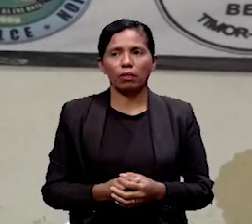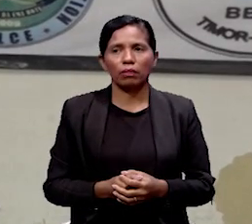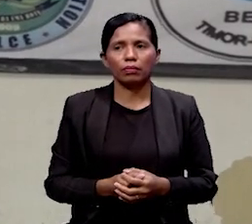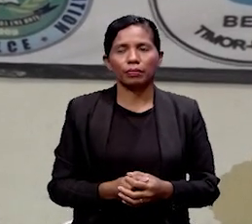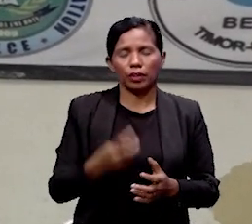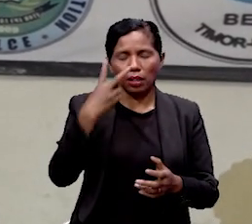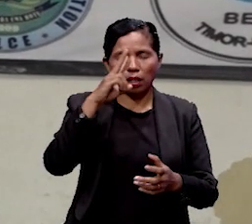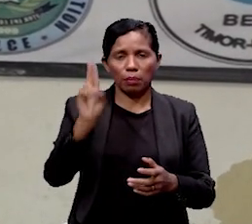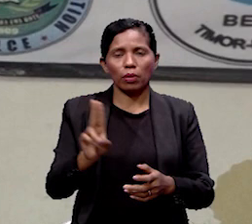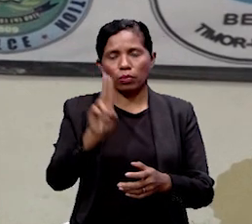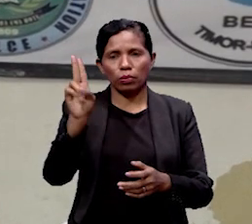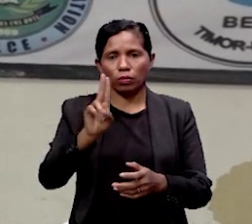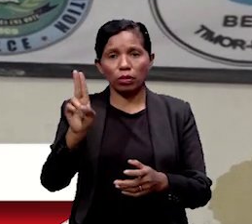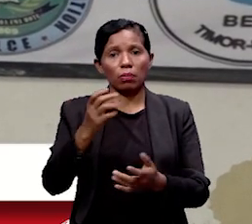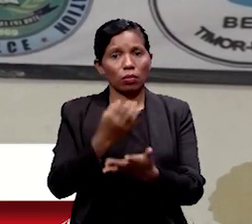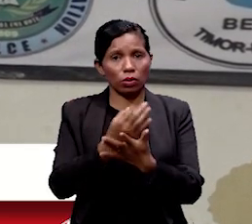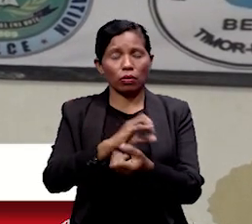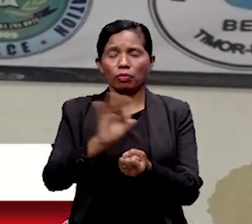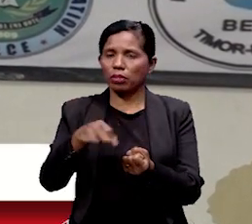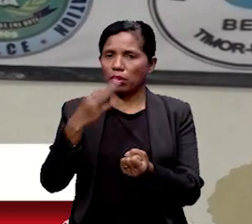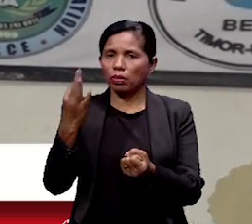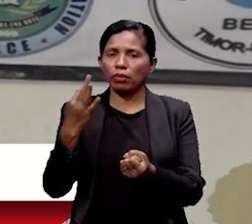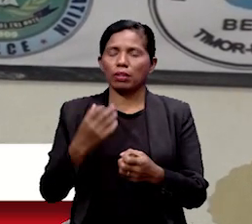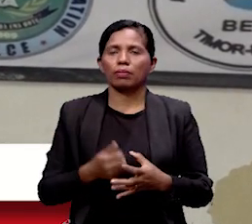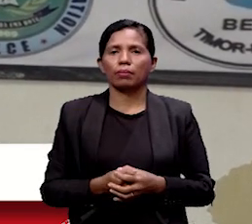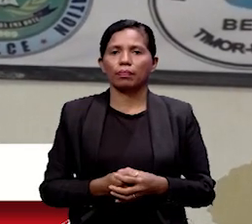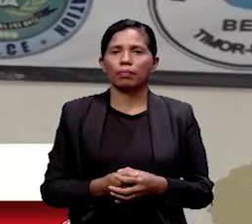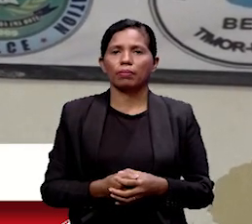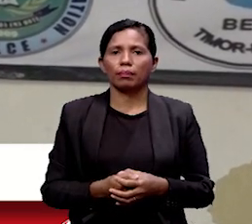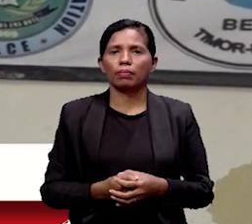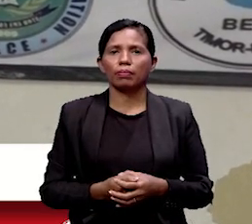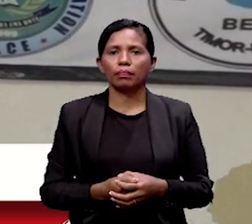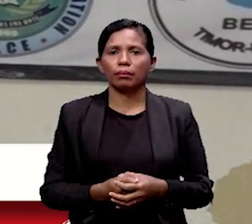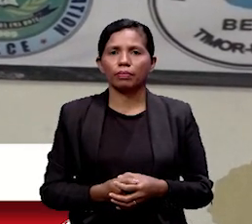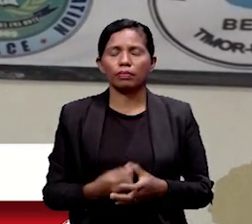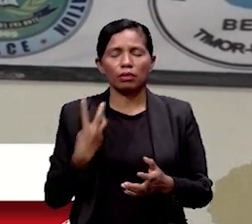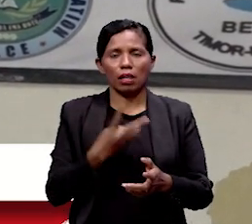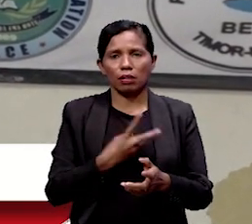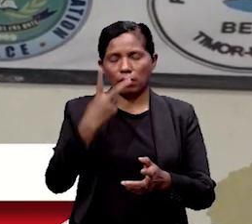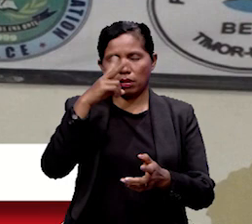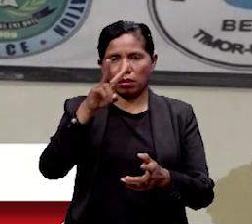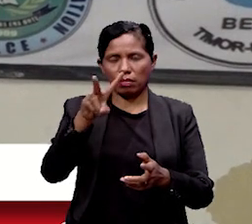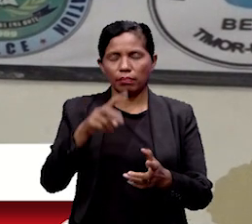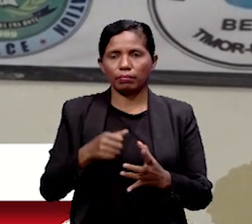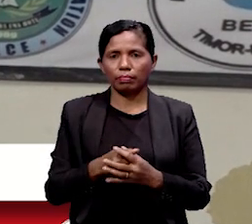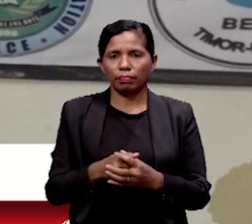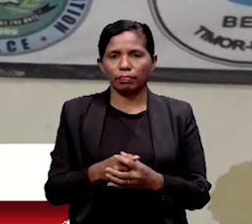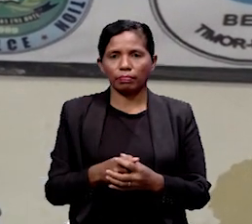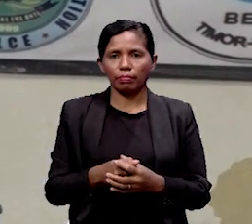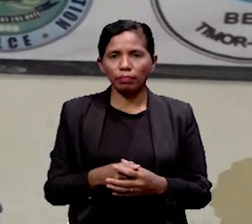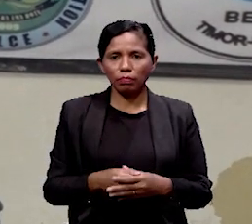execução do Fundo do Covid-19 é nota que,